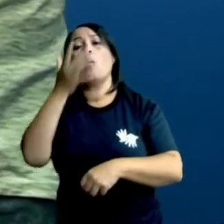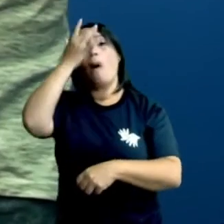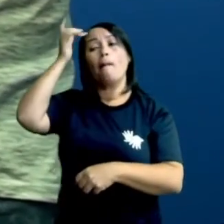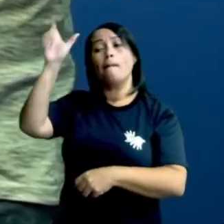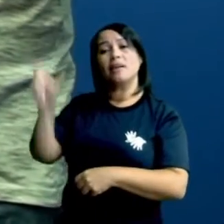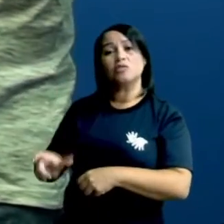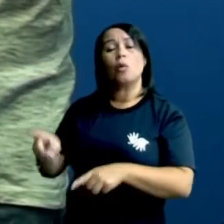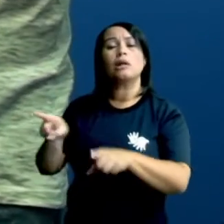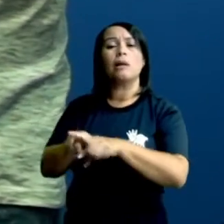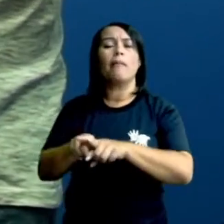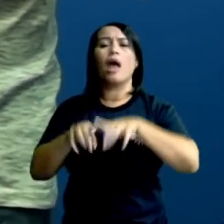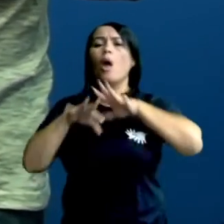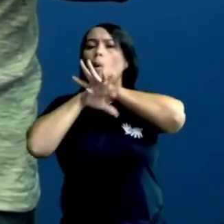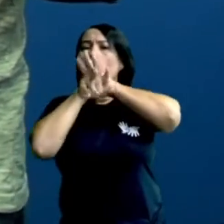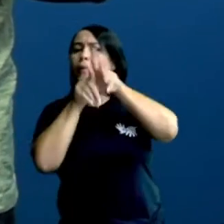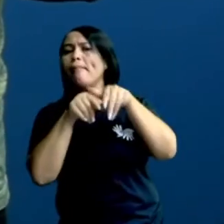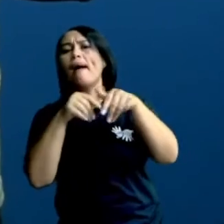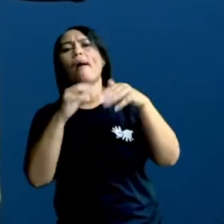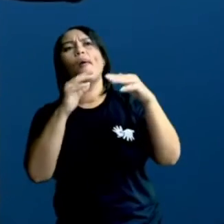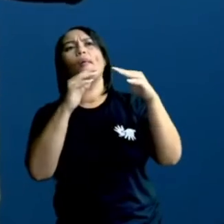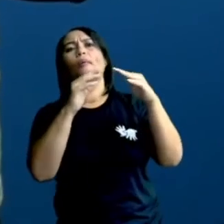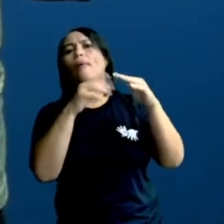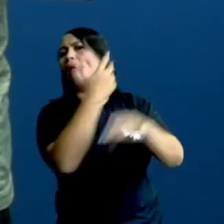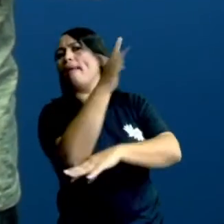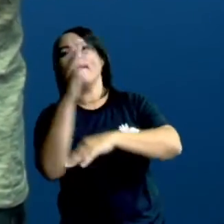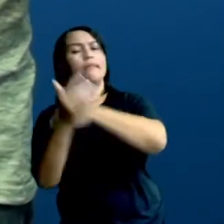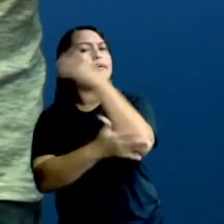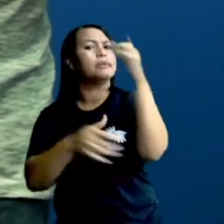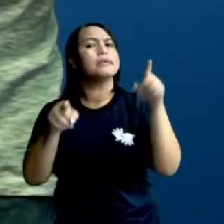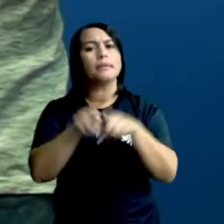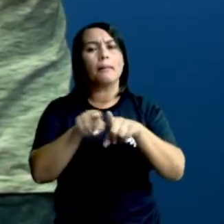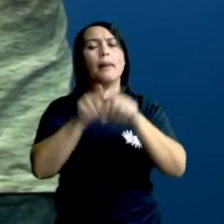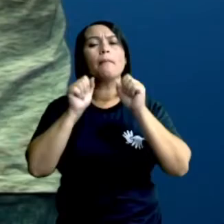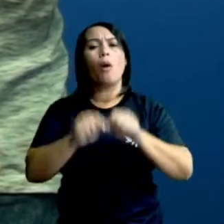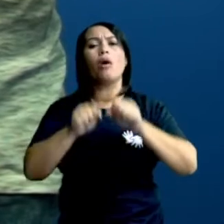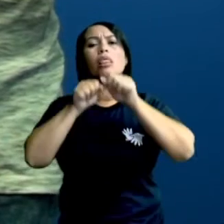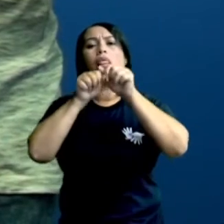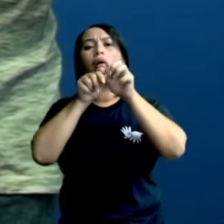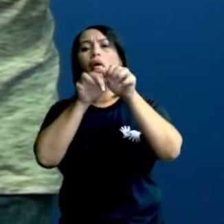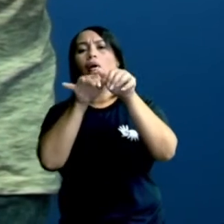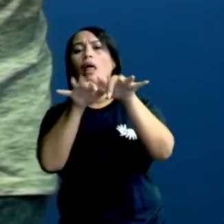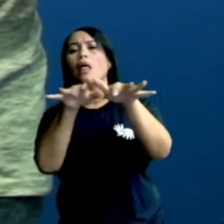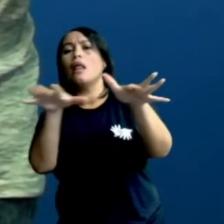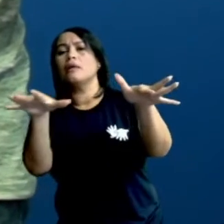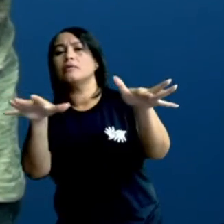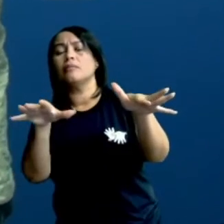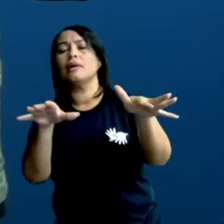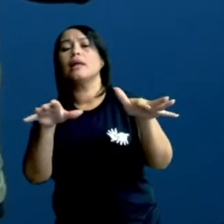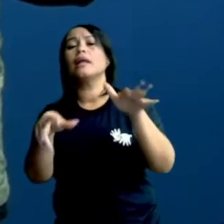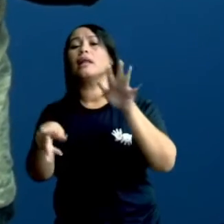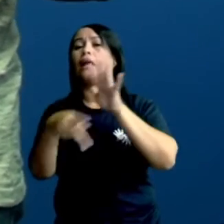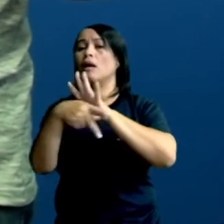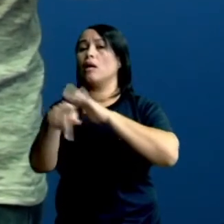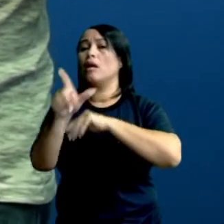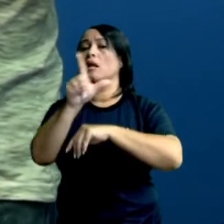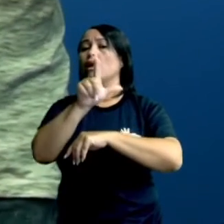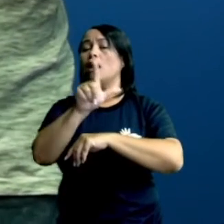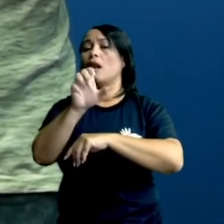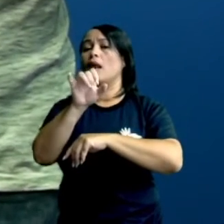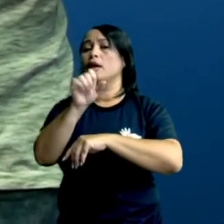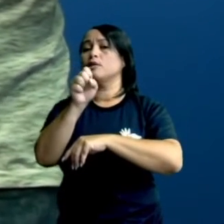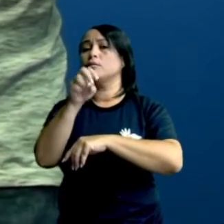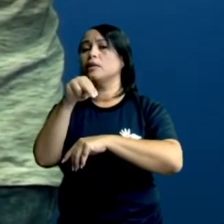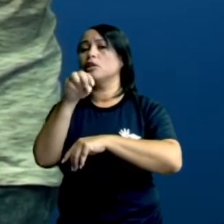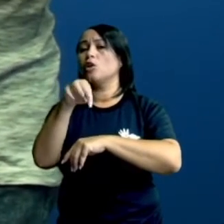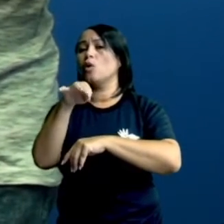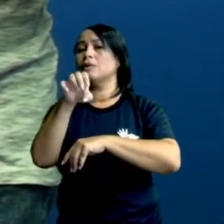homem ou quanto o animal doméstico na mata, ele pode transmitir a leishmaniose. Então, o mosquito é quem transmite